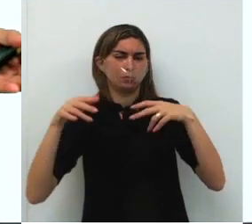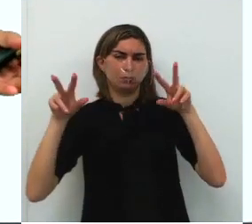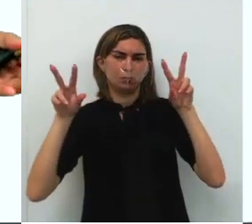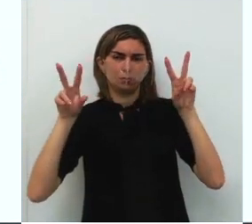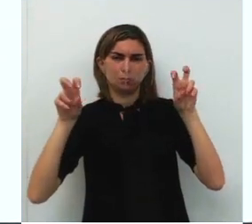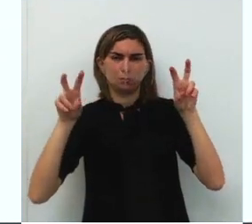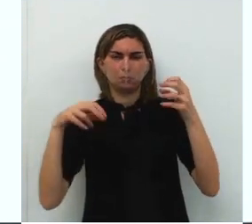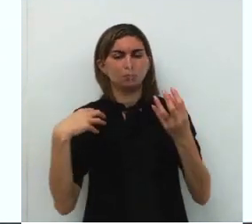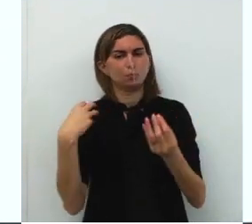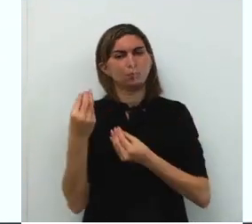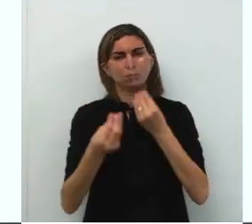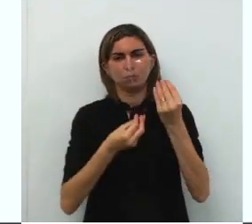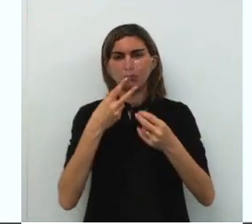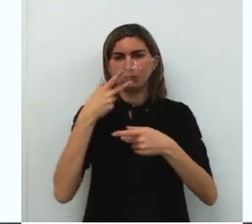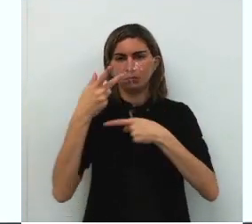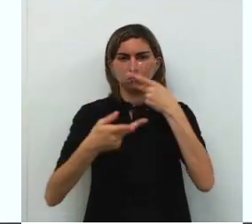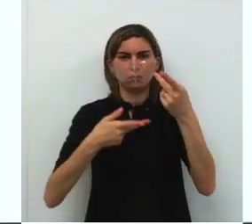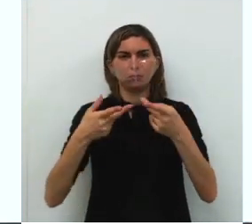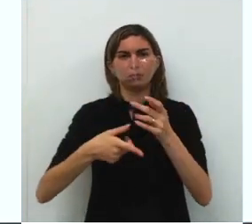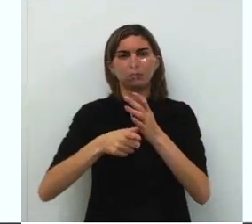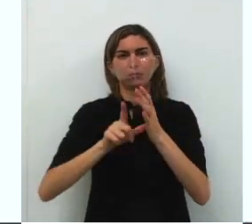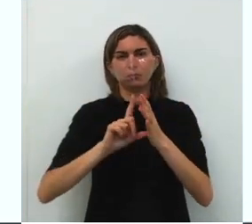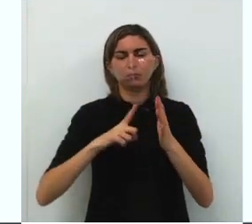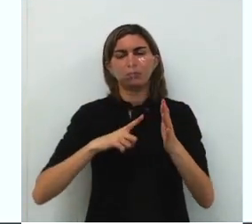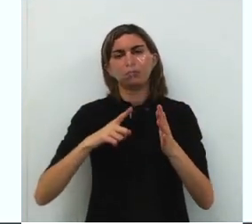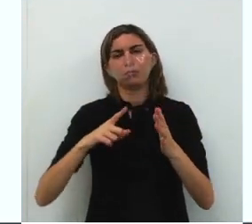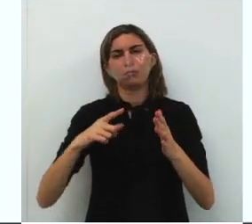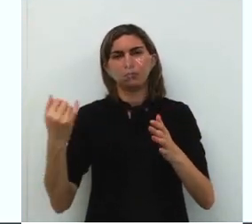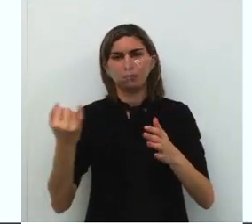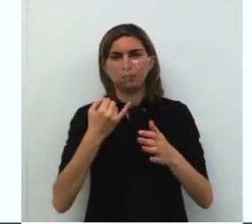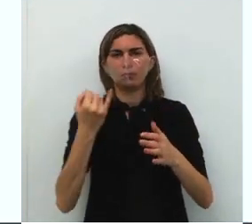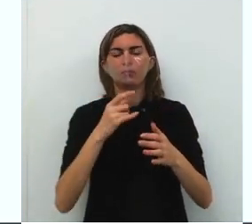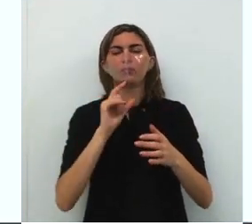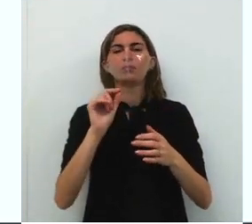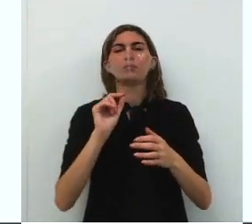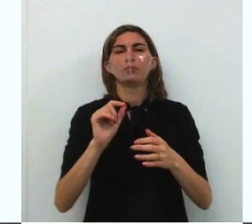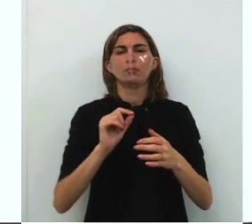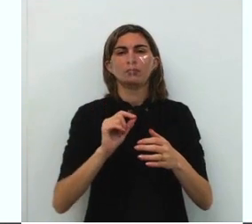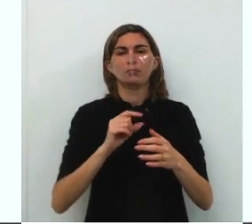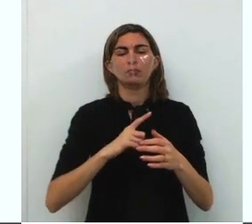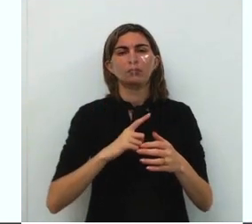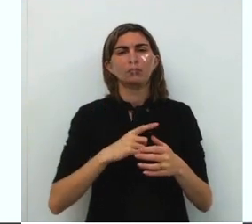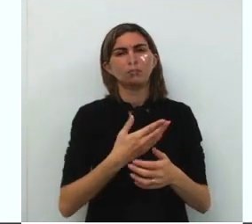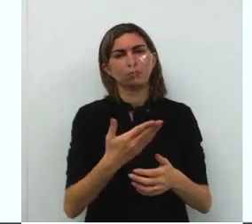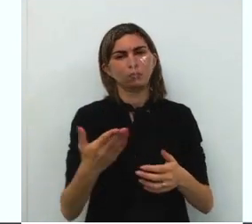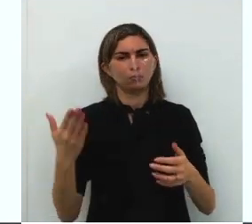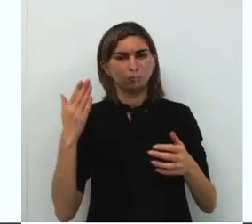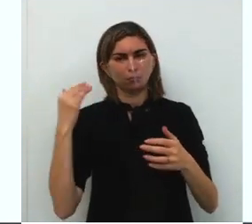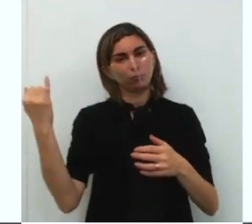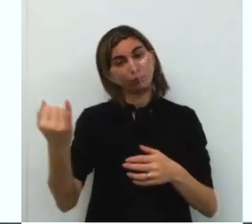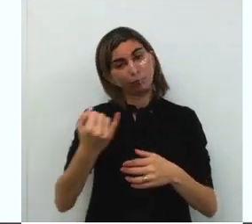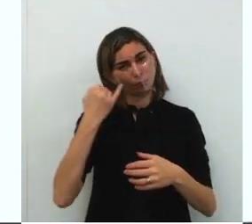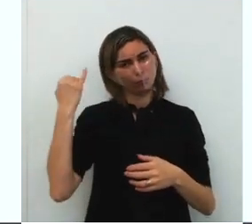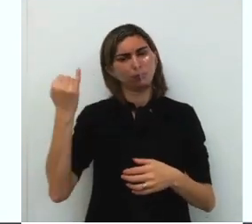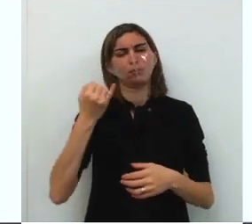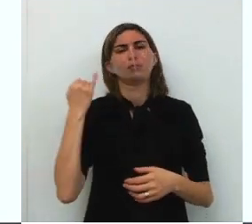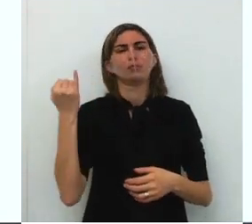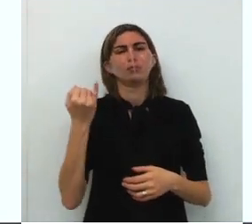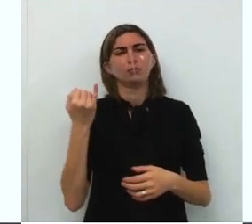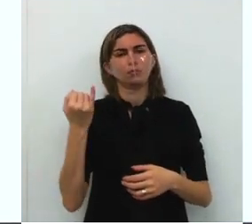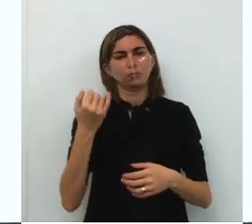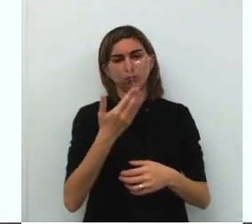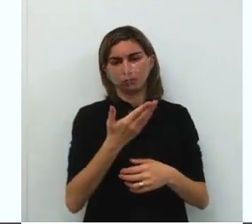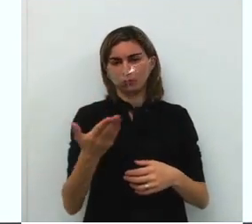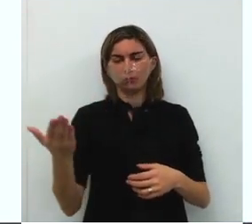seja esse tema. Agora, como eu disse anteriormente, tem que ter uma relevância. Que relevância é essa? É a